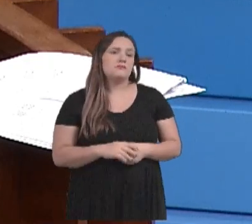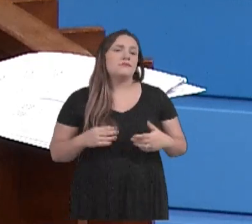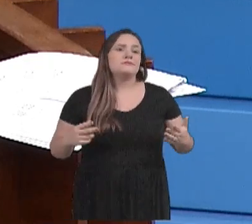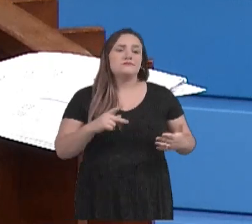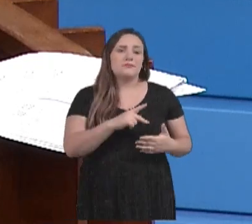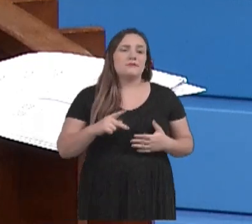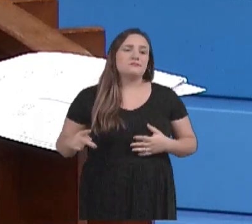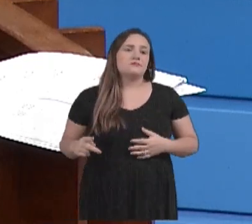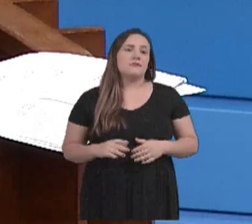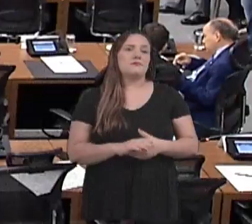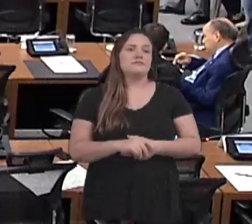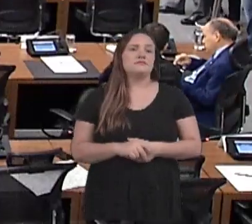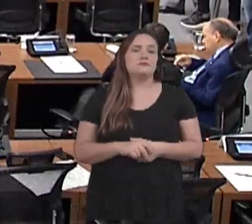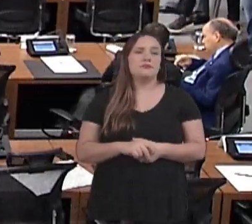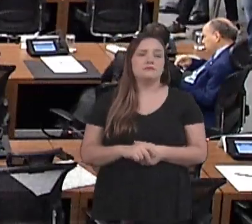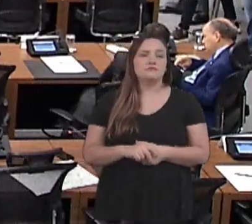presidente?